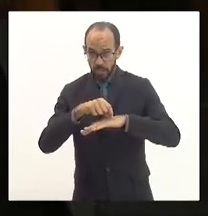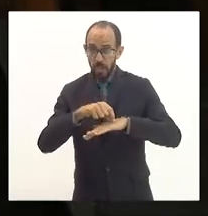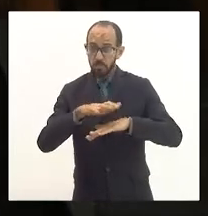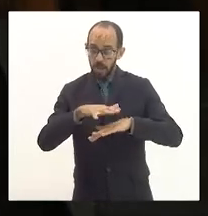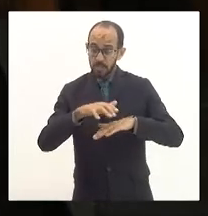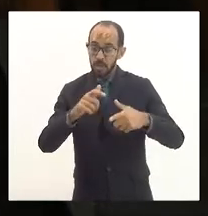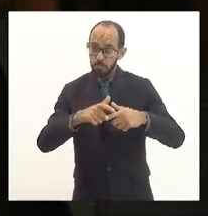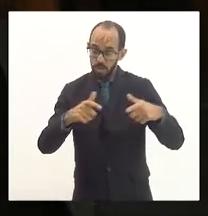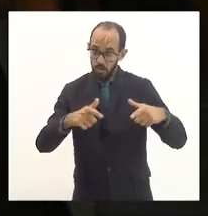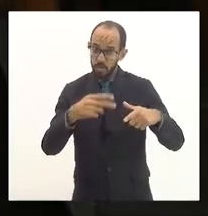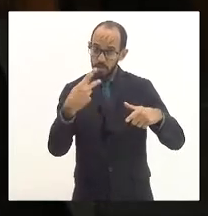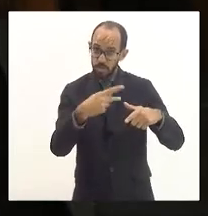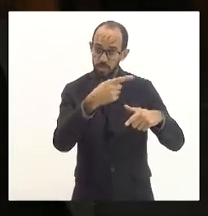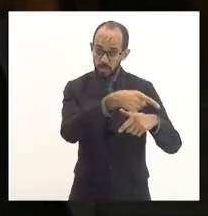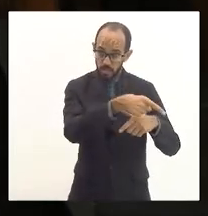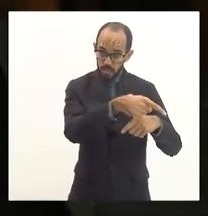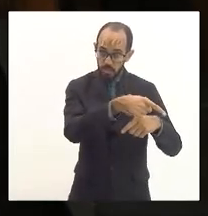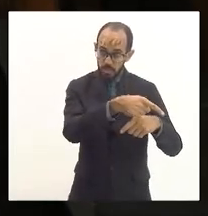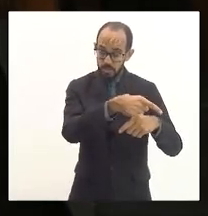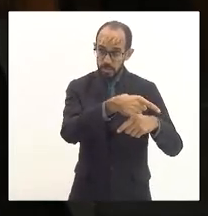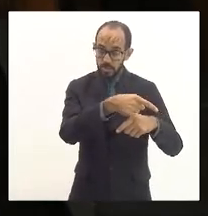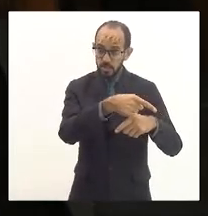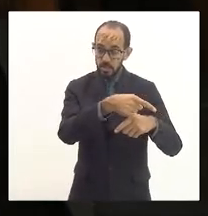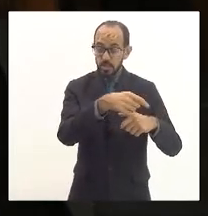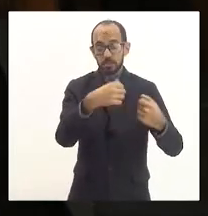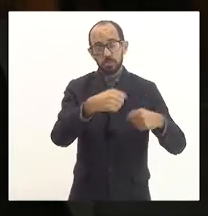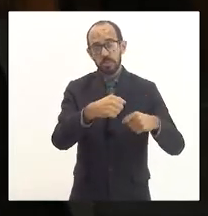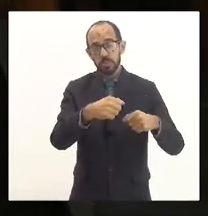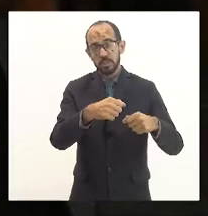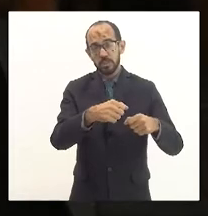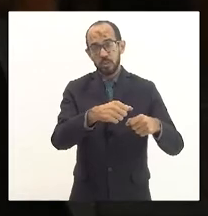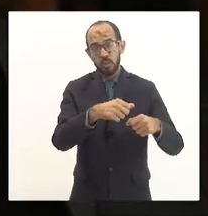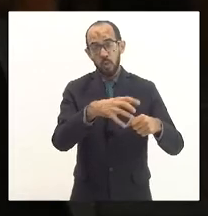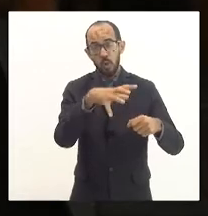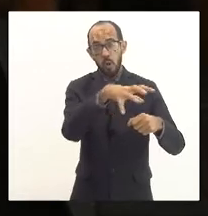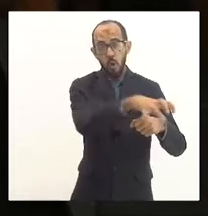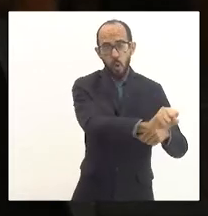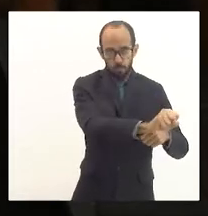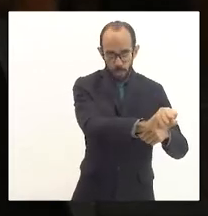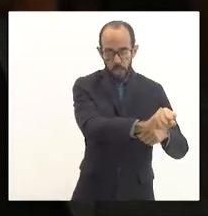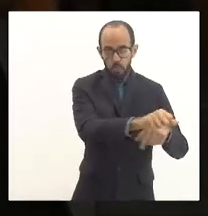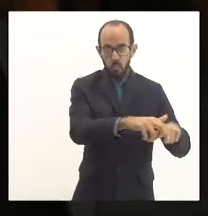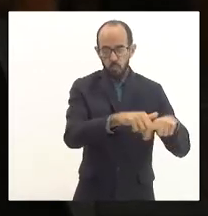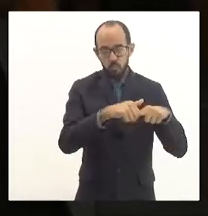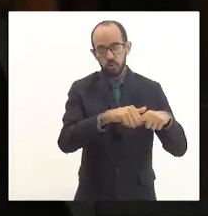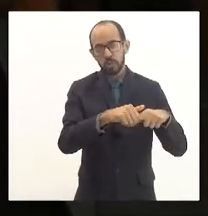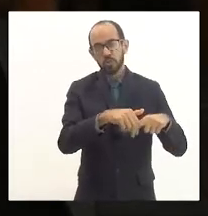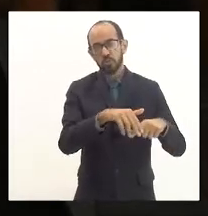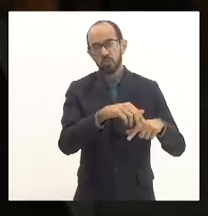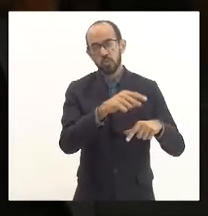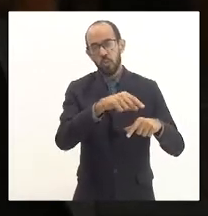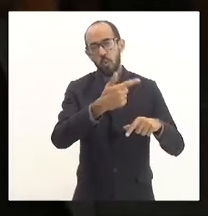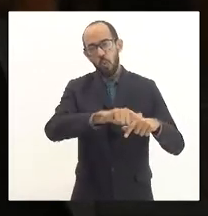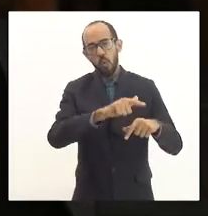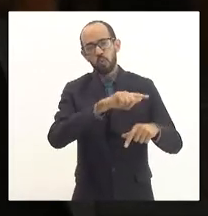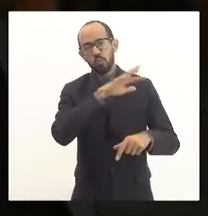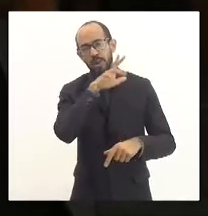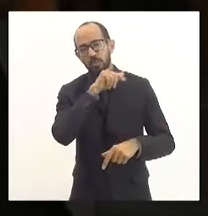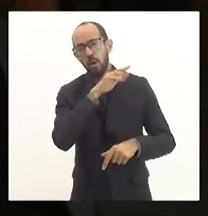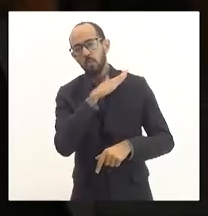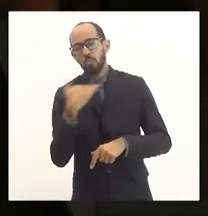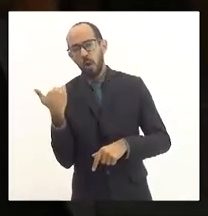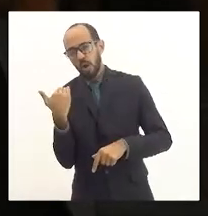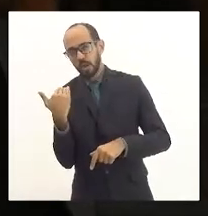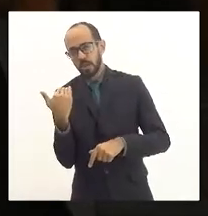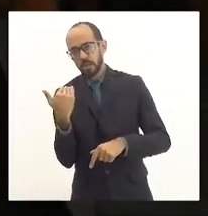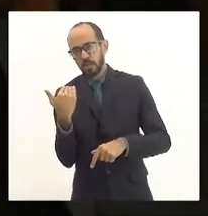maioria se matam para comer por via de consequência para sobreviver até porque